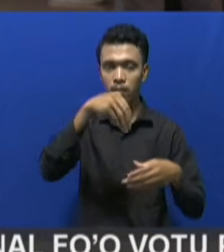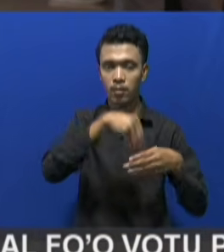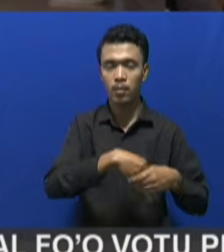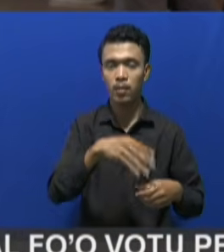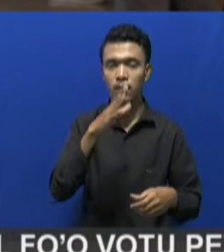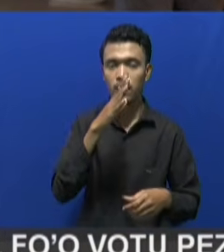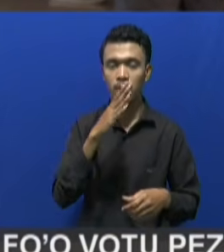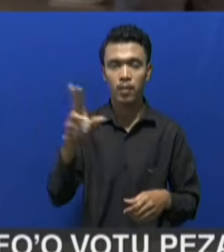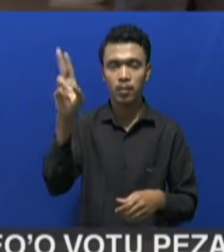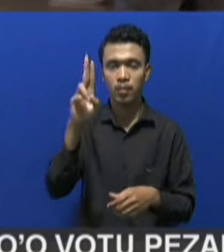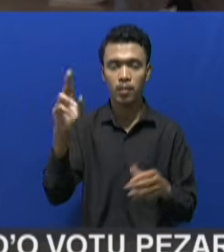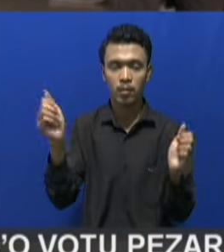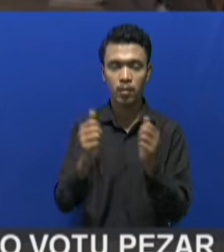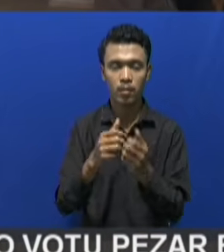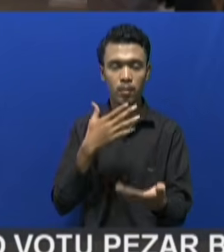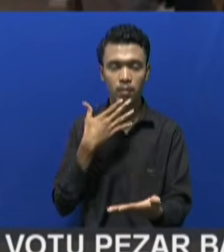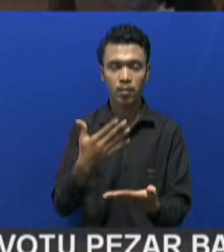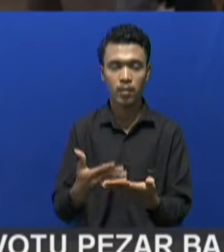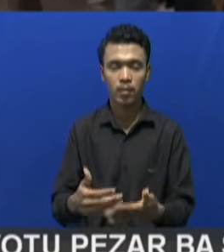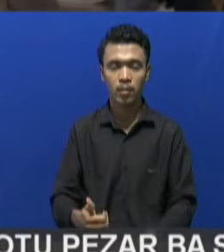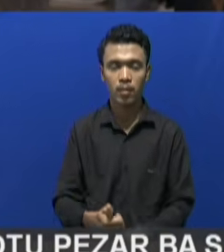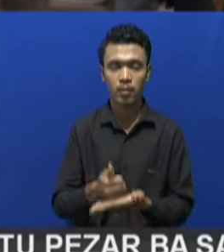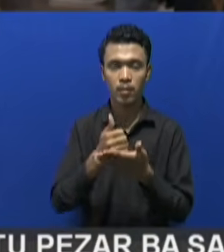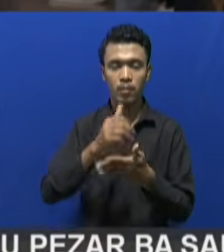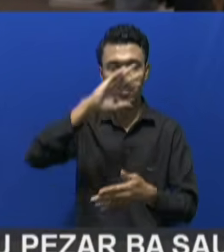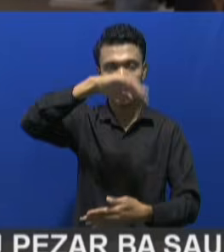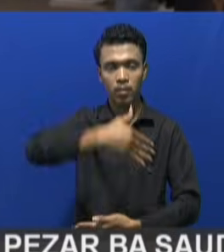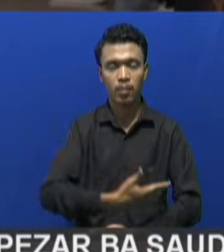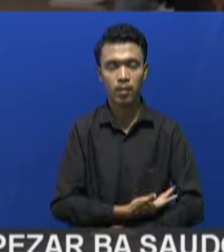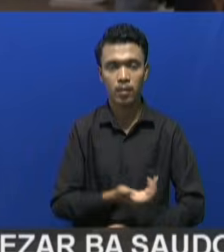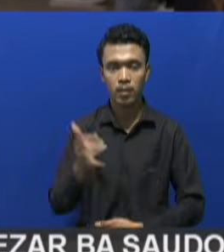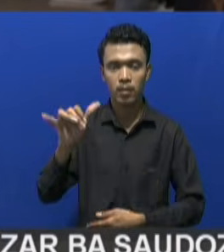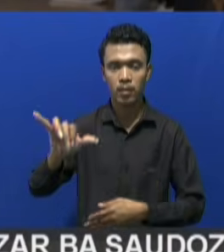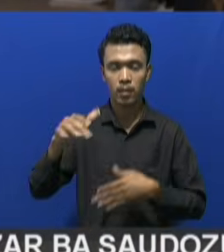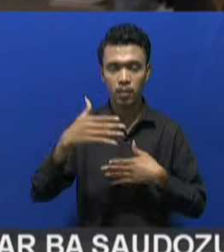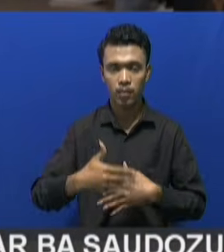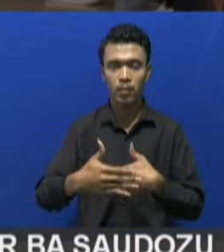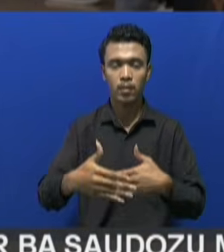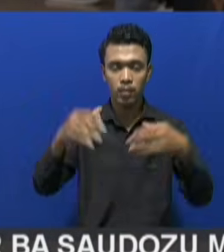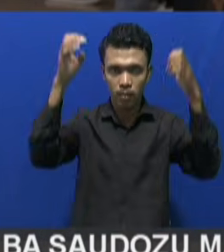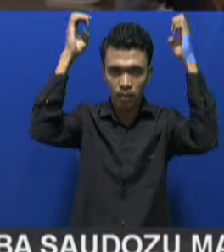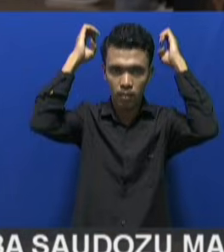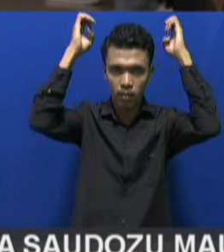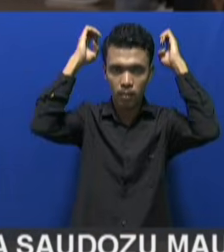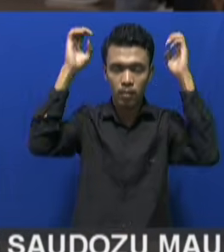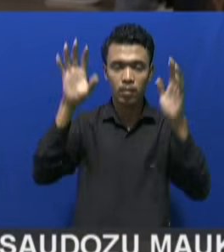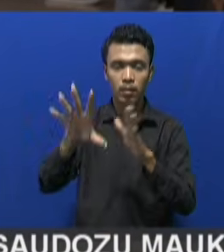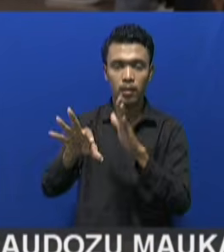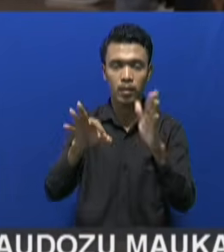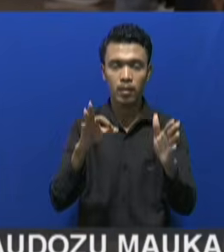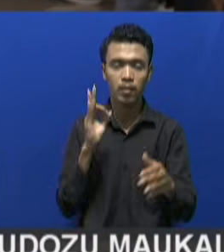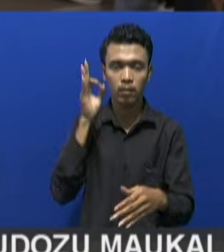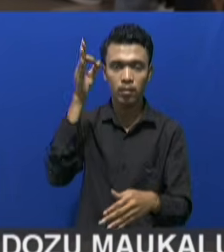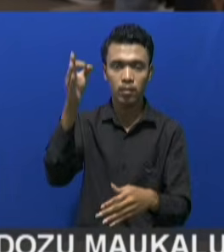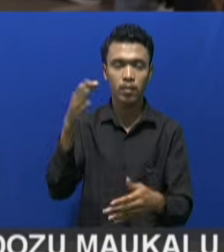utiliza hoje dia apoia o ansira e há a processo a educação e a turne bele a retam futuro ne bem